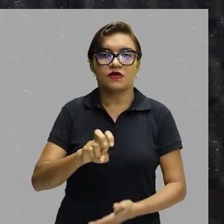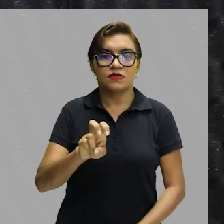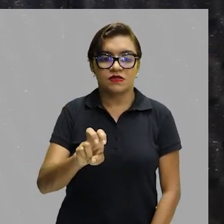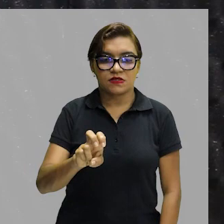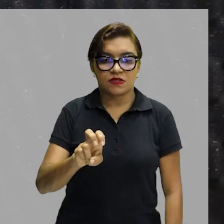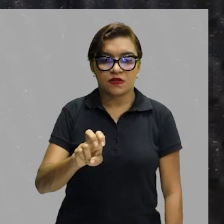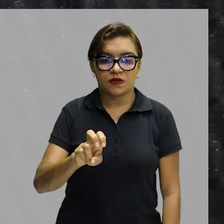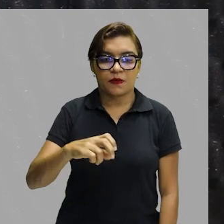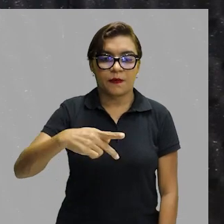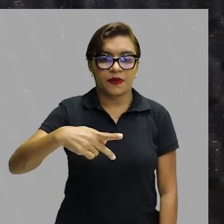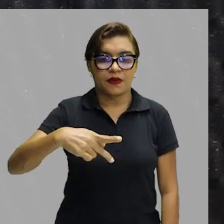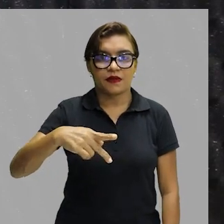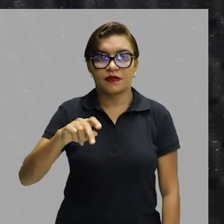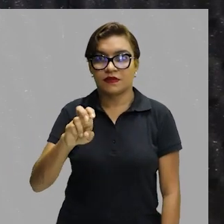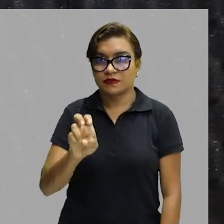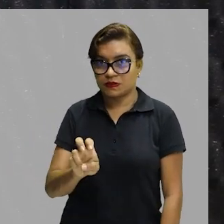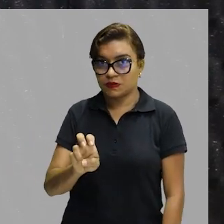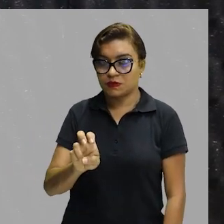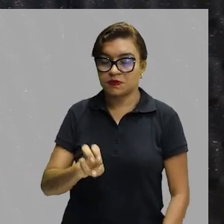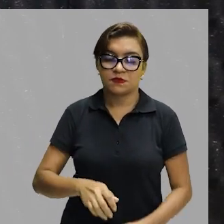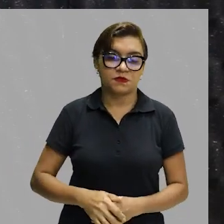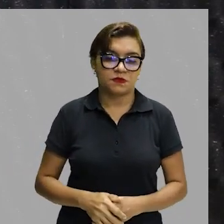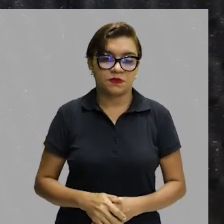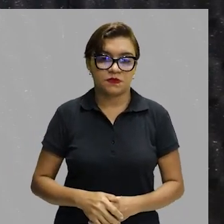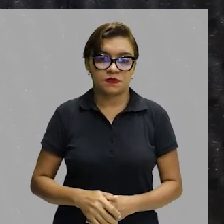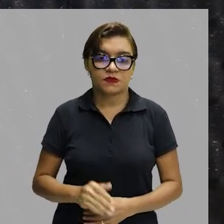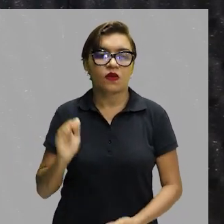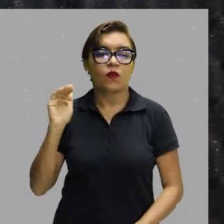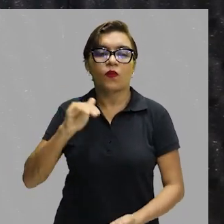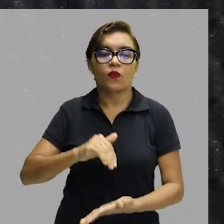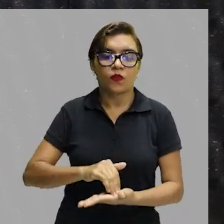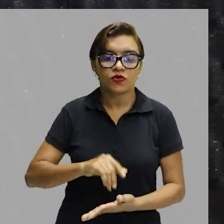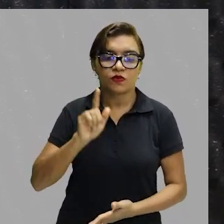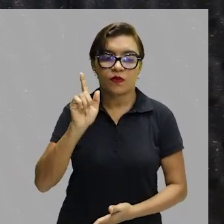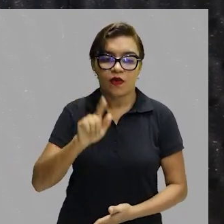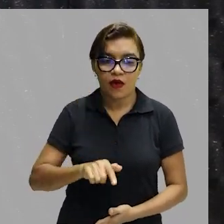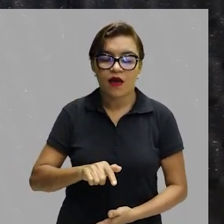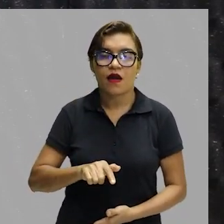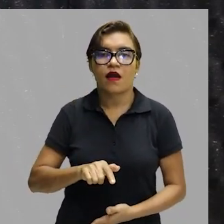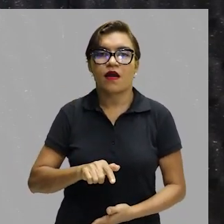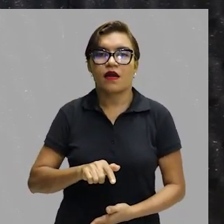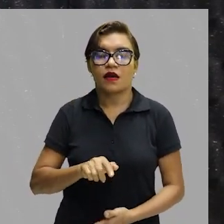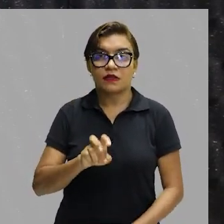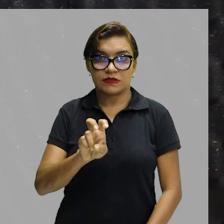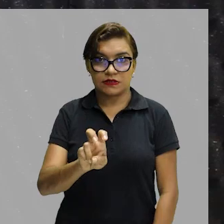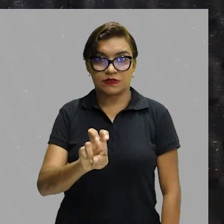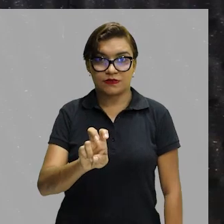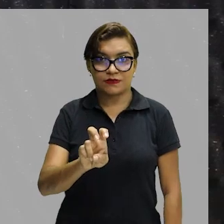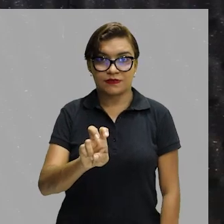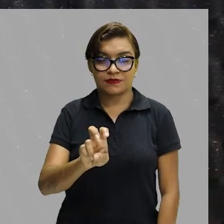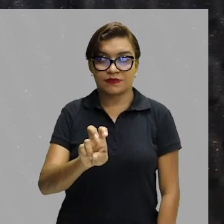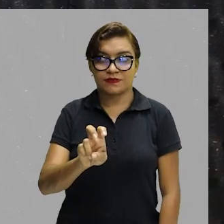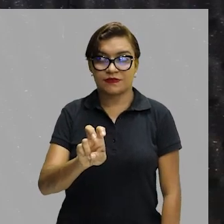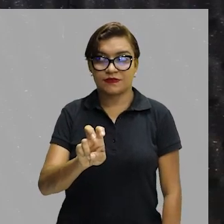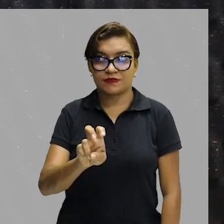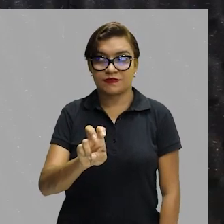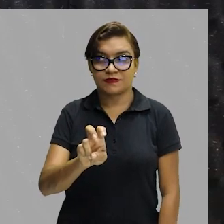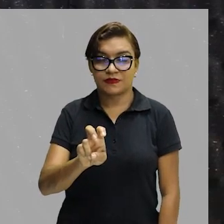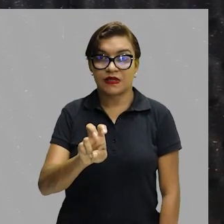5P5. Tá bom? O último nível é o nível 5. Então, no nível 5, ó, eu vou ter